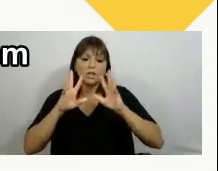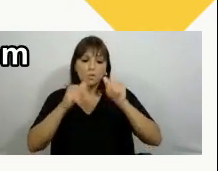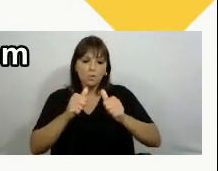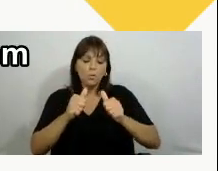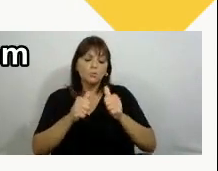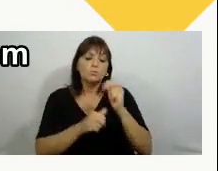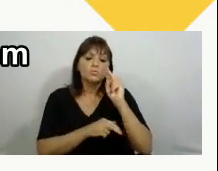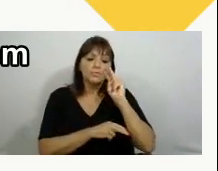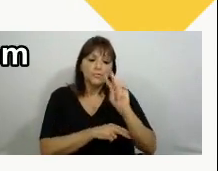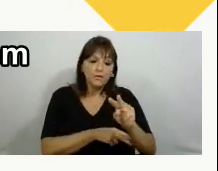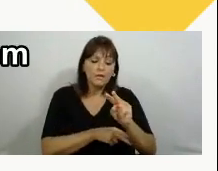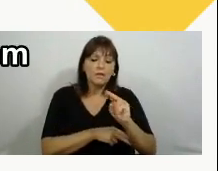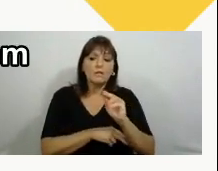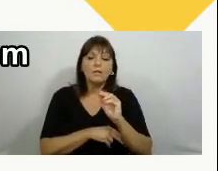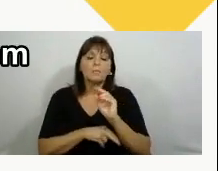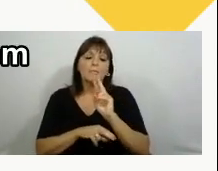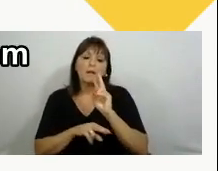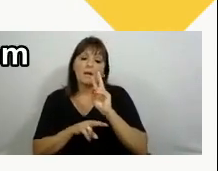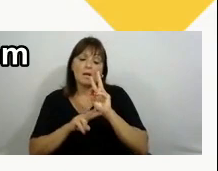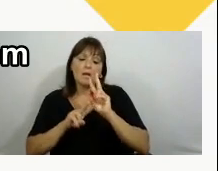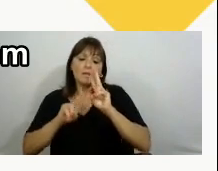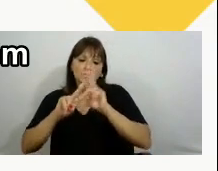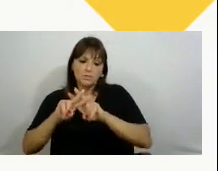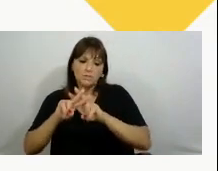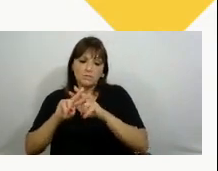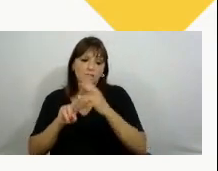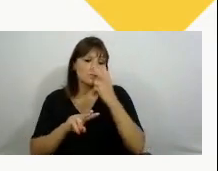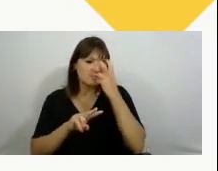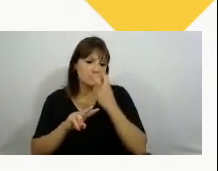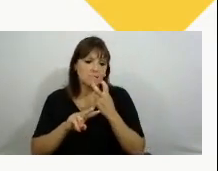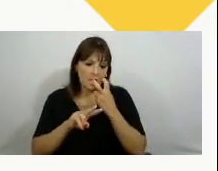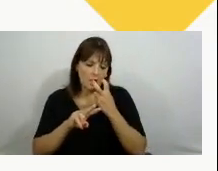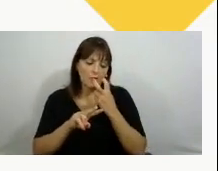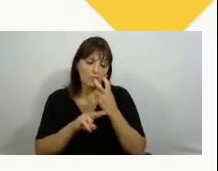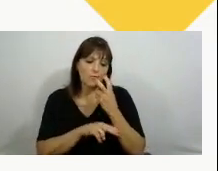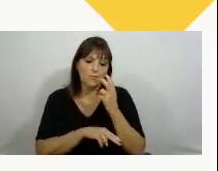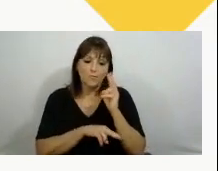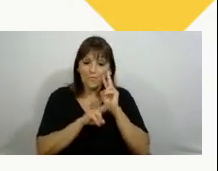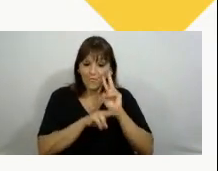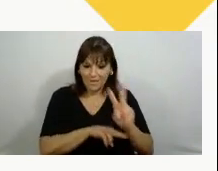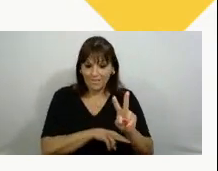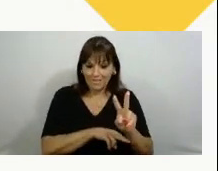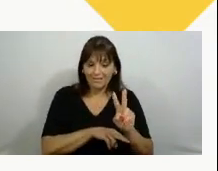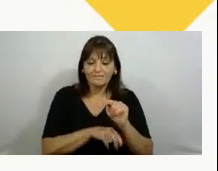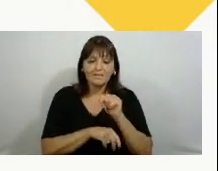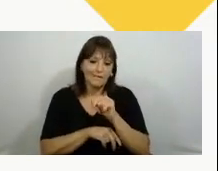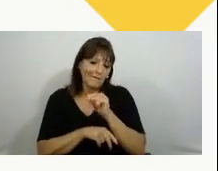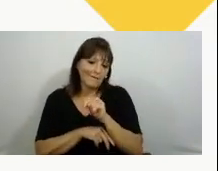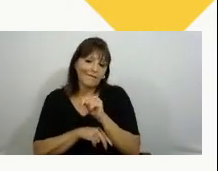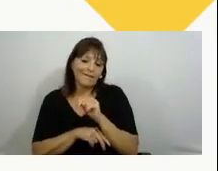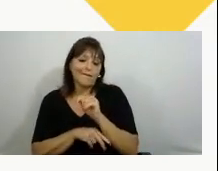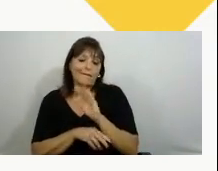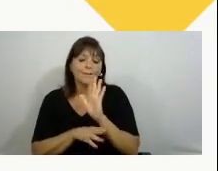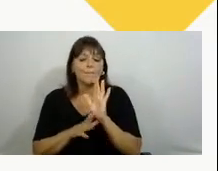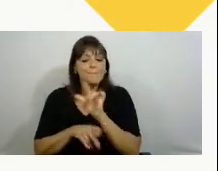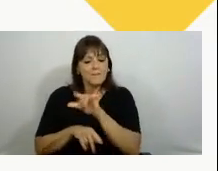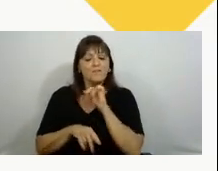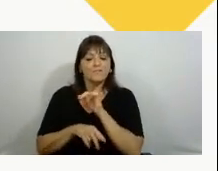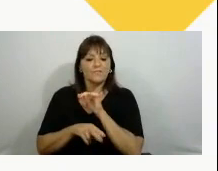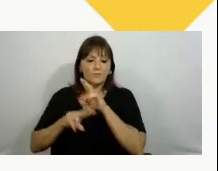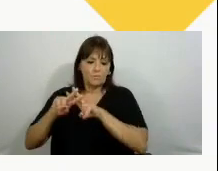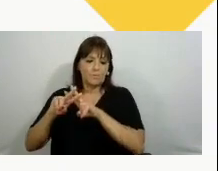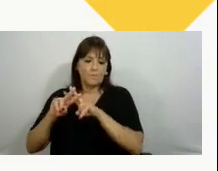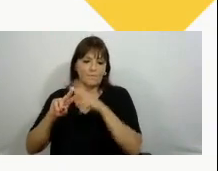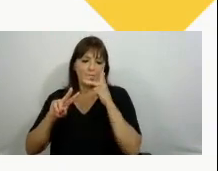muito utilizadas. Eu particularmente gosto mais da hashtag para todos verem, no sentido de que realmente não estaria ali só para o público